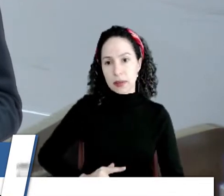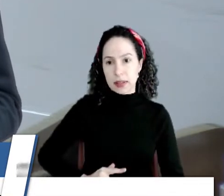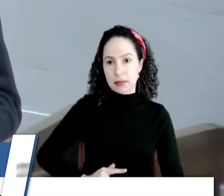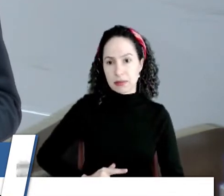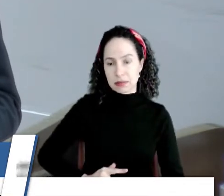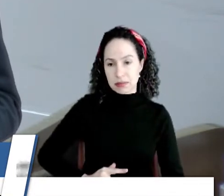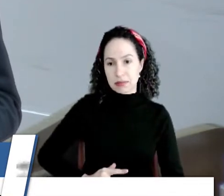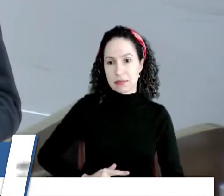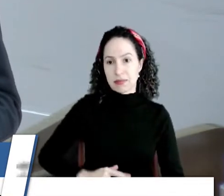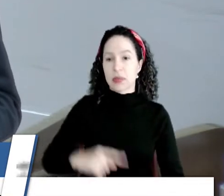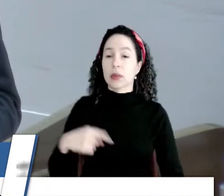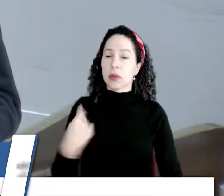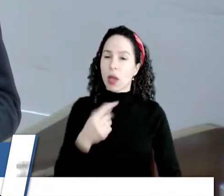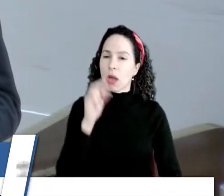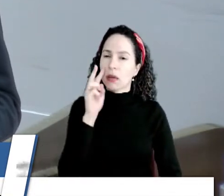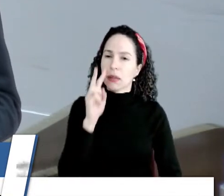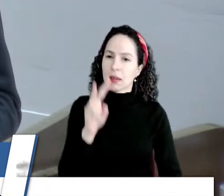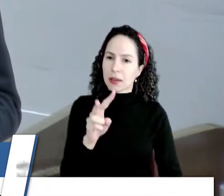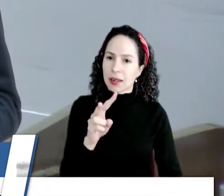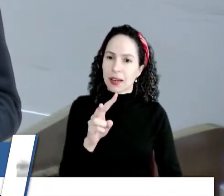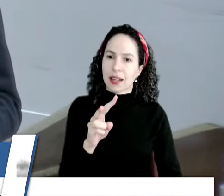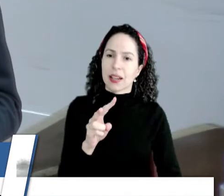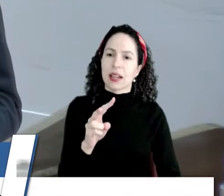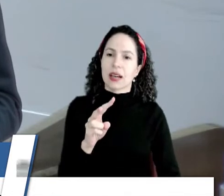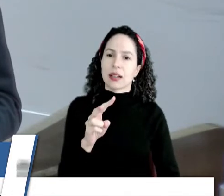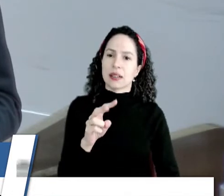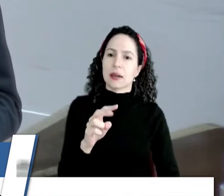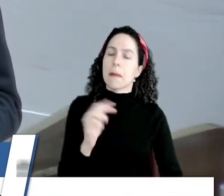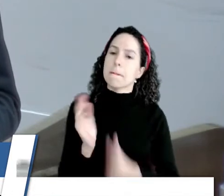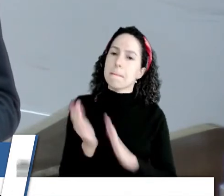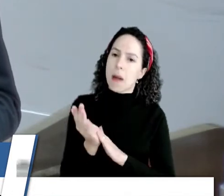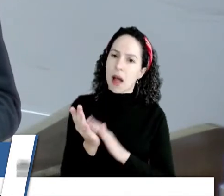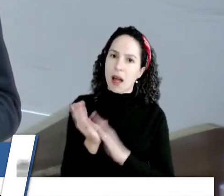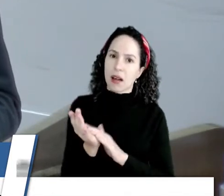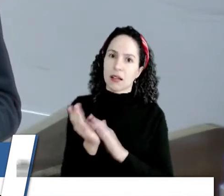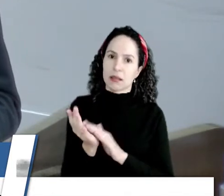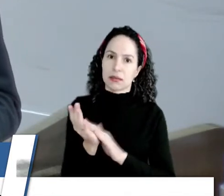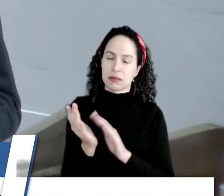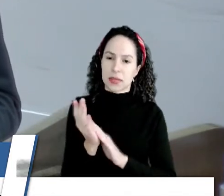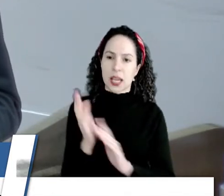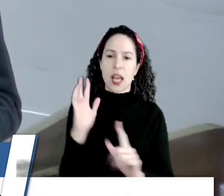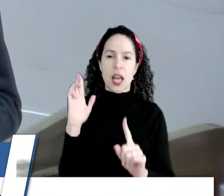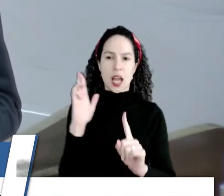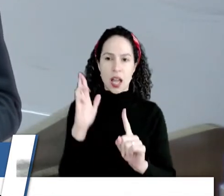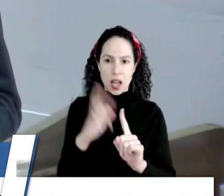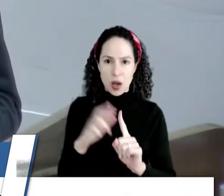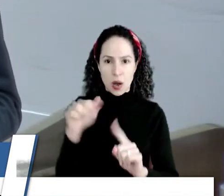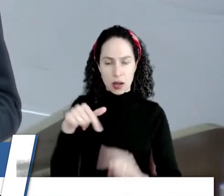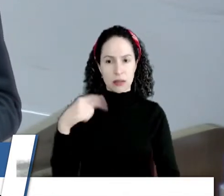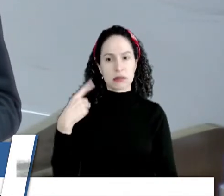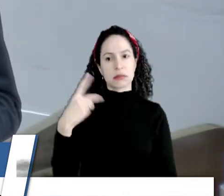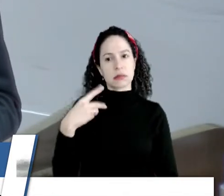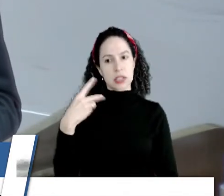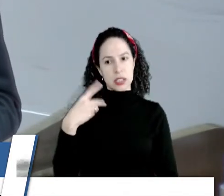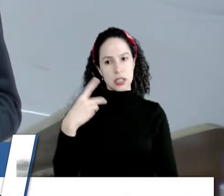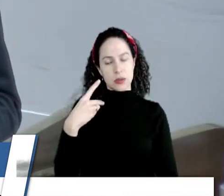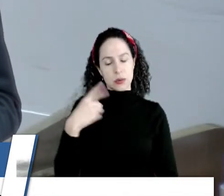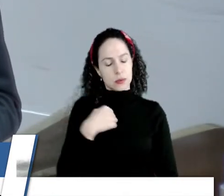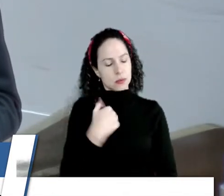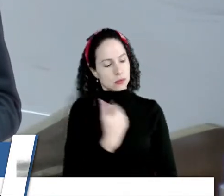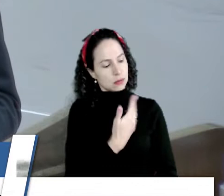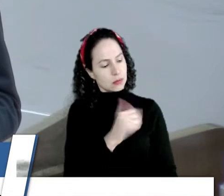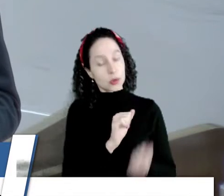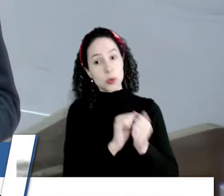de parabéns e um reconhecimento desse vereador que está ao seu lado na Comissão de Meio Ambiente e Causa